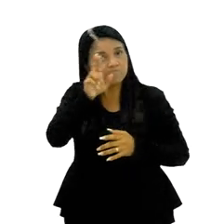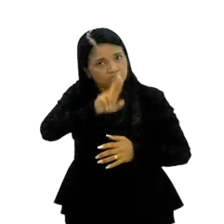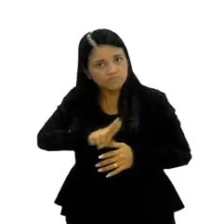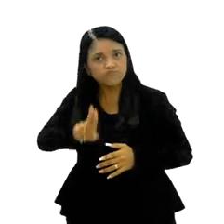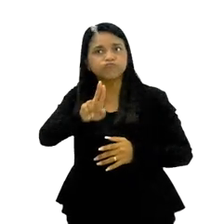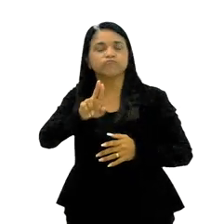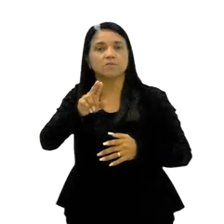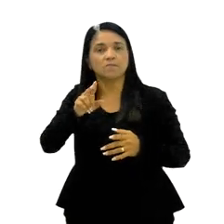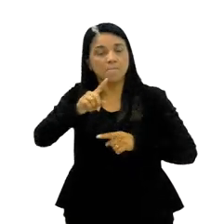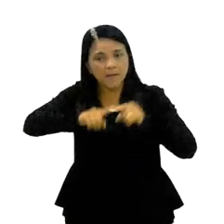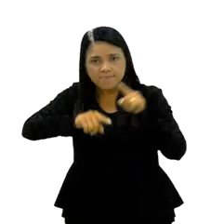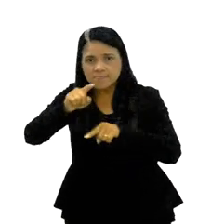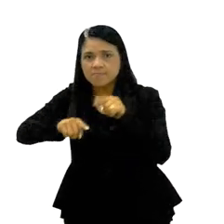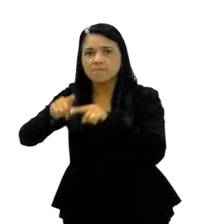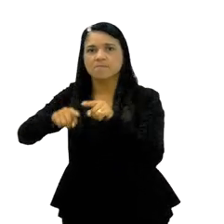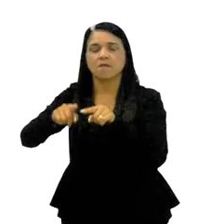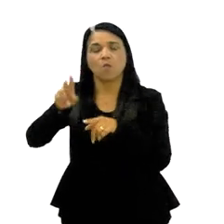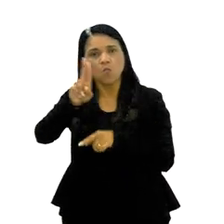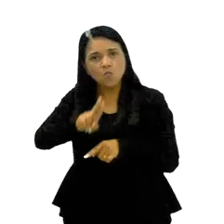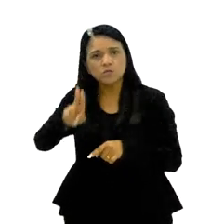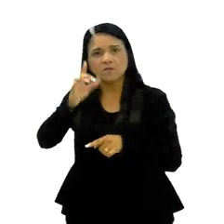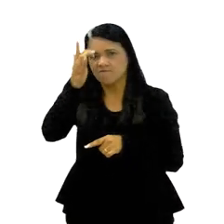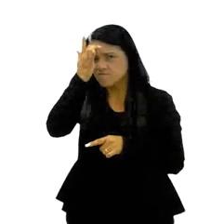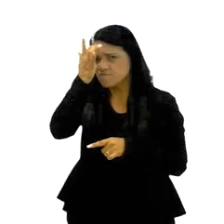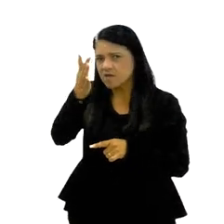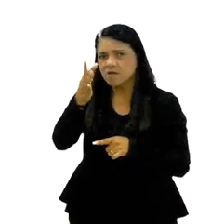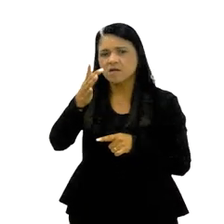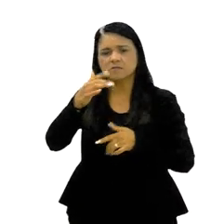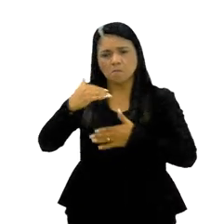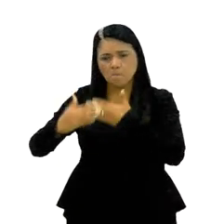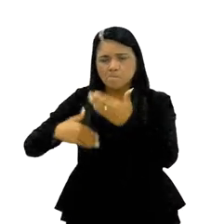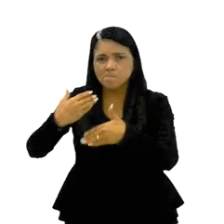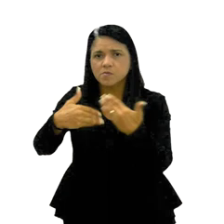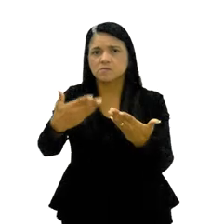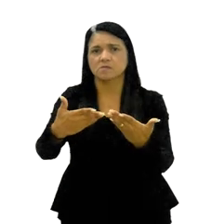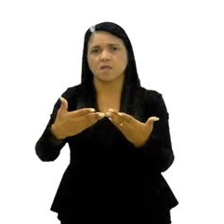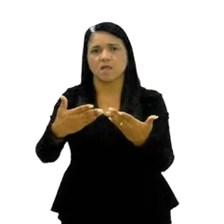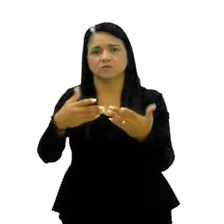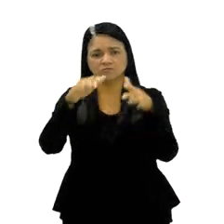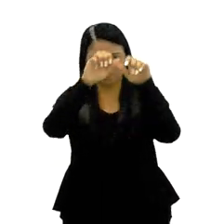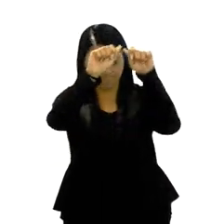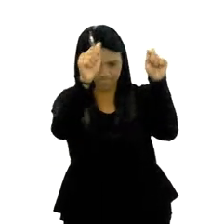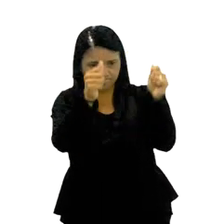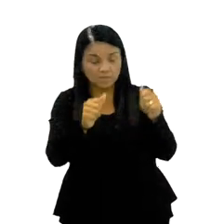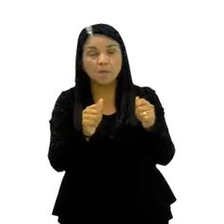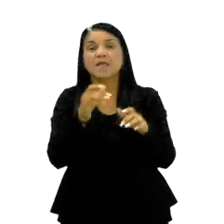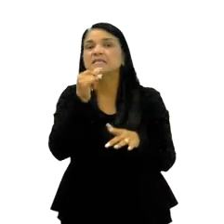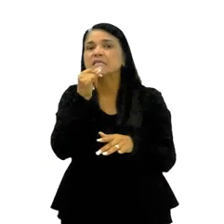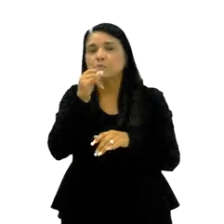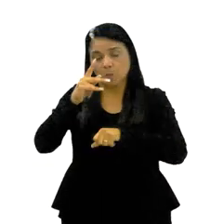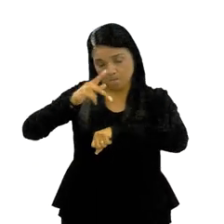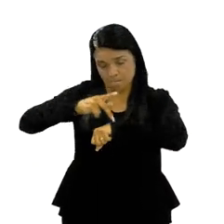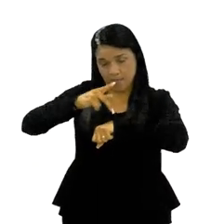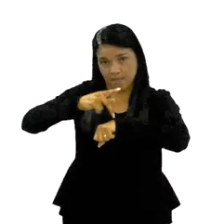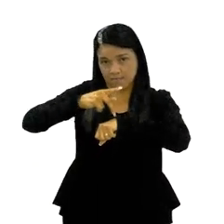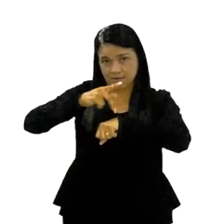são técnicas que funcionam. Materiais que a gente utiliza para facilitar o processo de... Às vezes você precisa